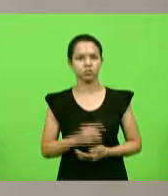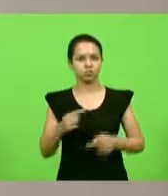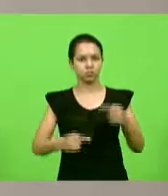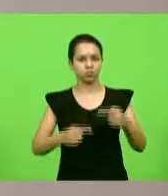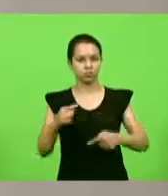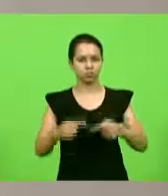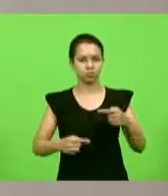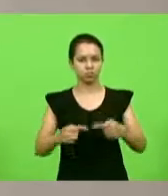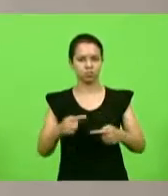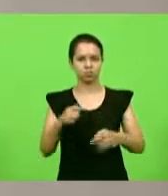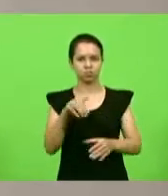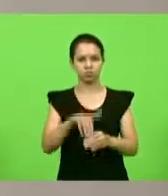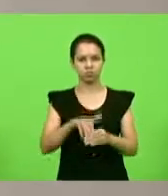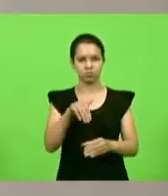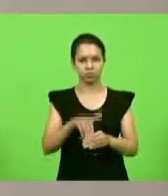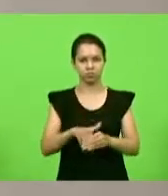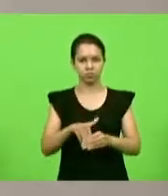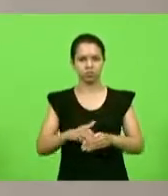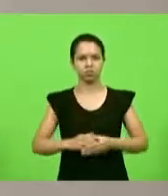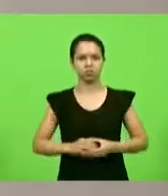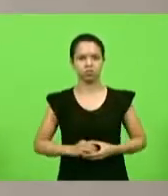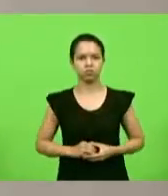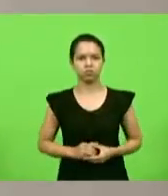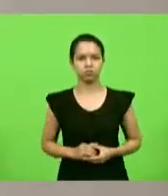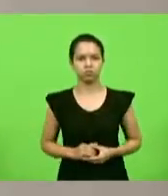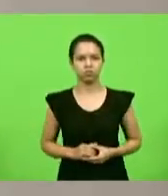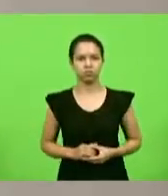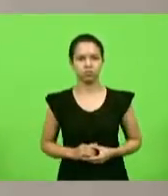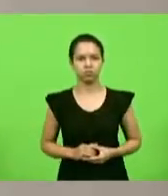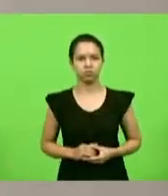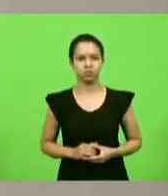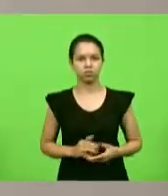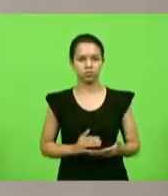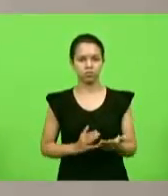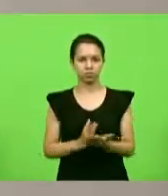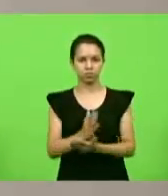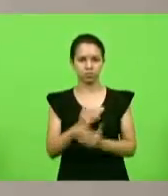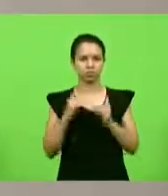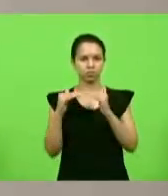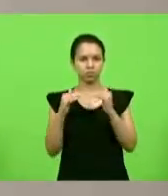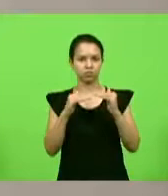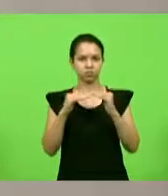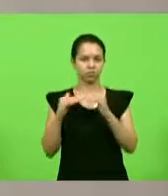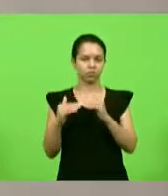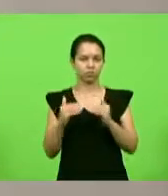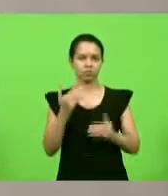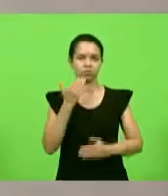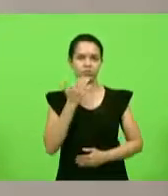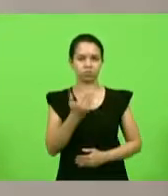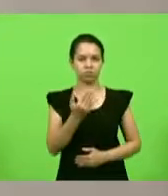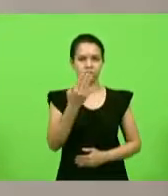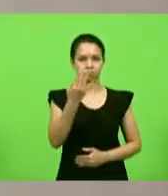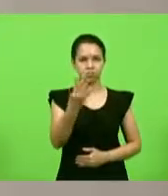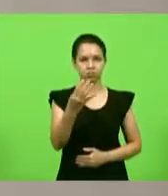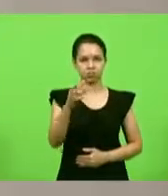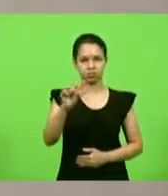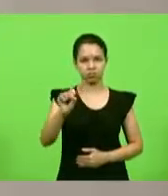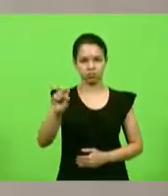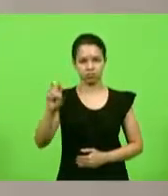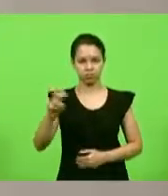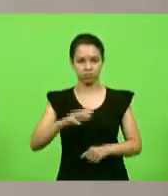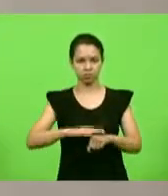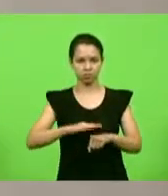em votação. Deputados que aprovam permaneçam como se encontram. Aprovado por unanimidade. Requerimento 485, autor deputado Jair